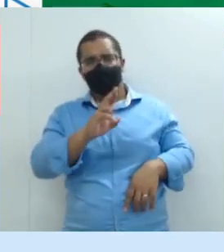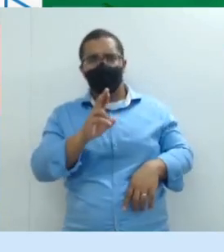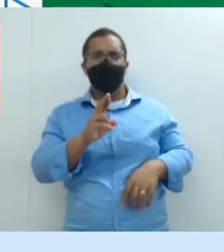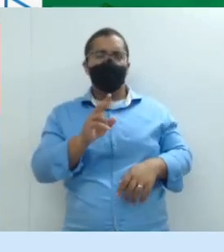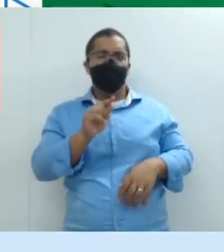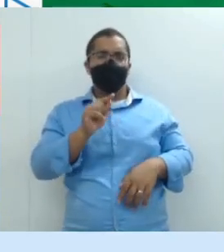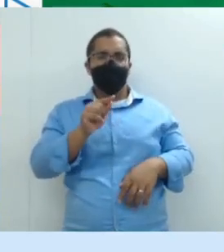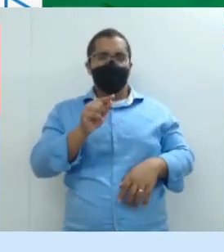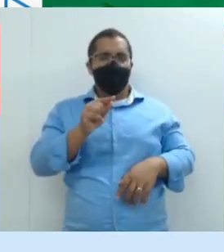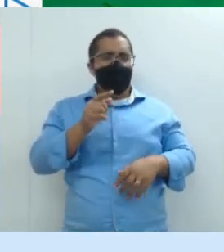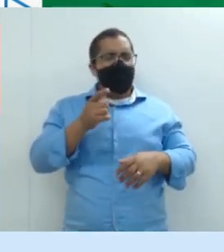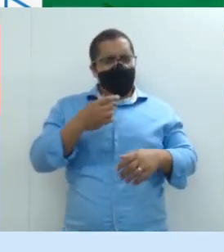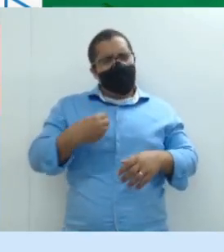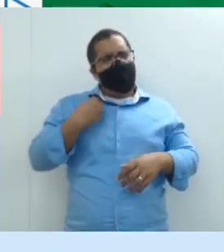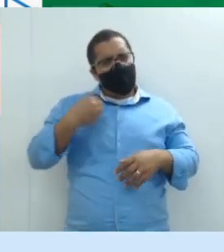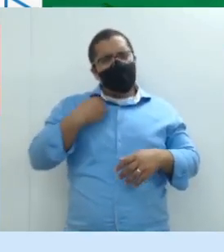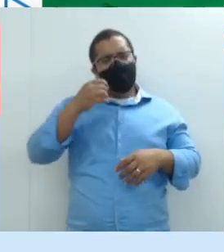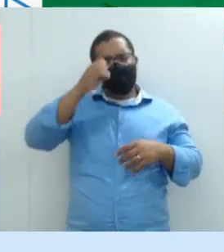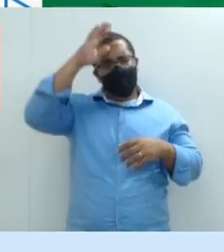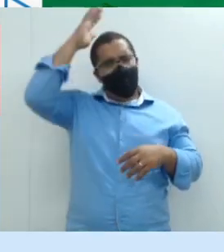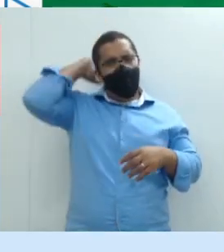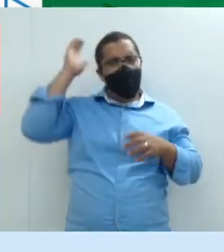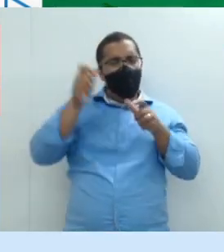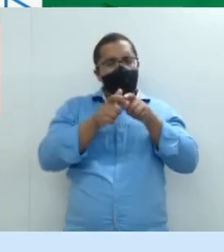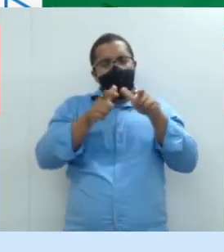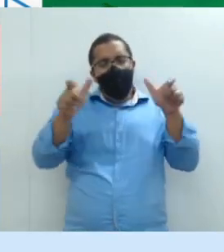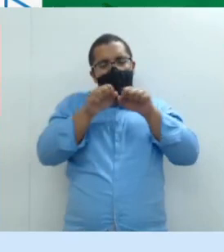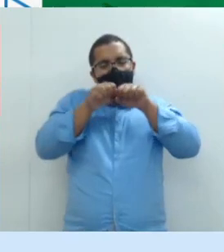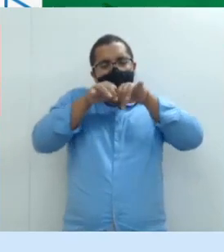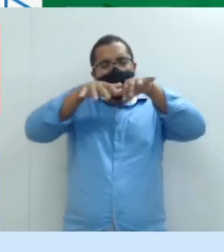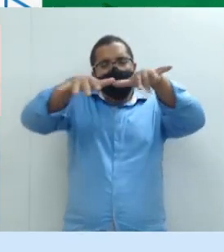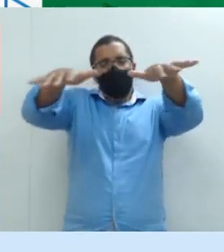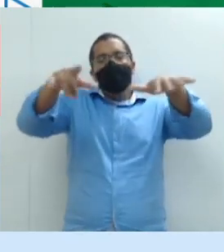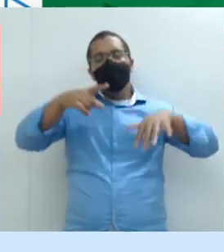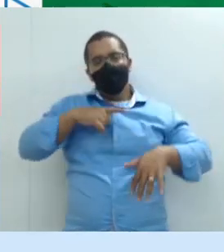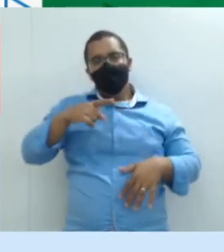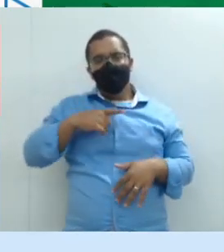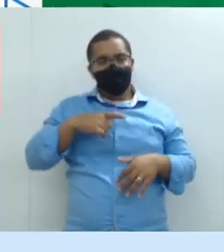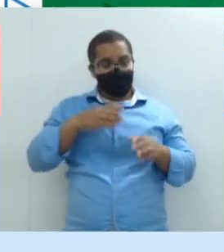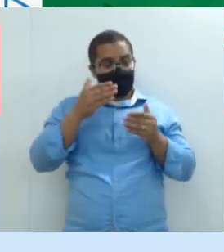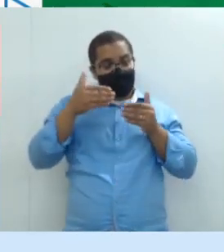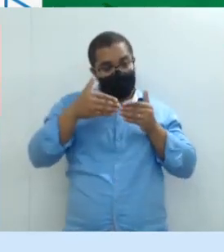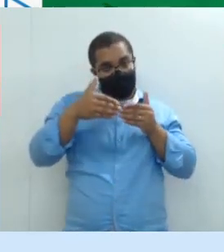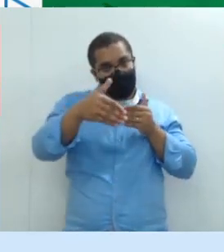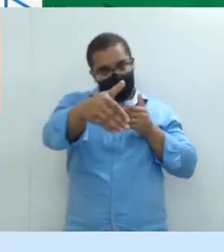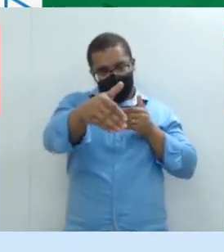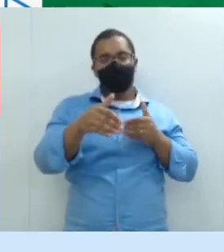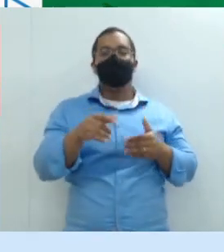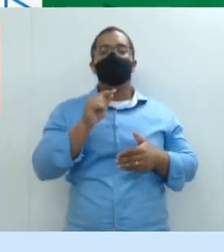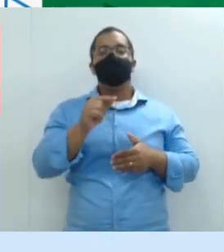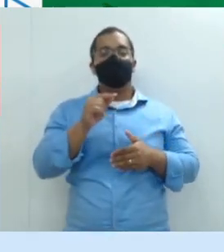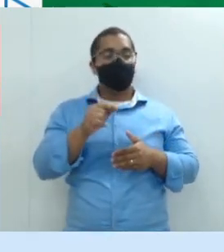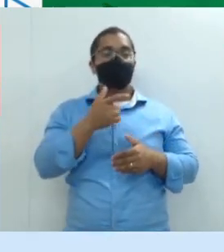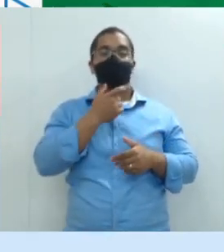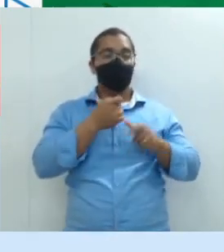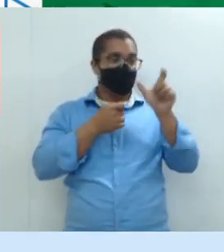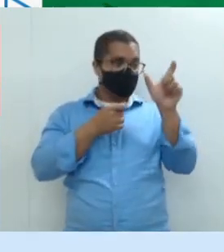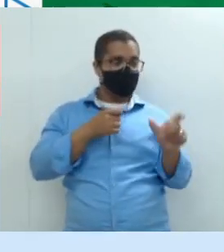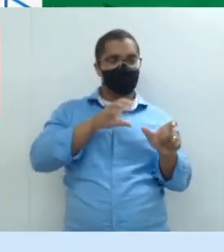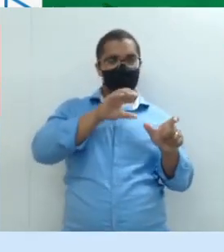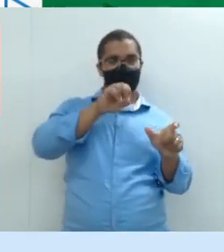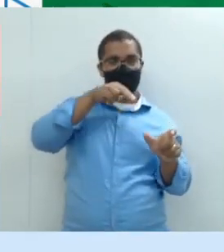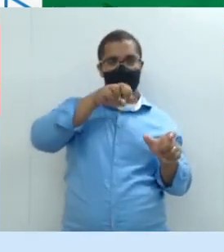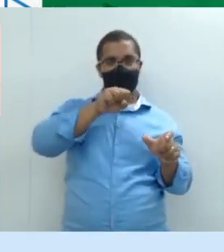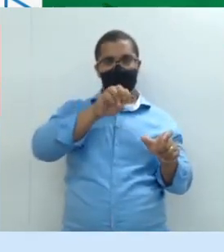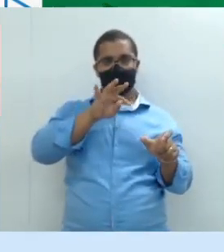presente na vida, no cotidiano de Roma. A partir dessa missão, a partir desse instante em que Constantino vai lá e se coloca como adepto, né,